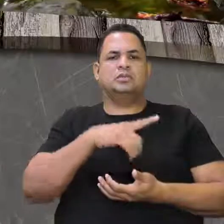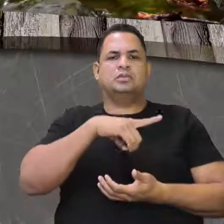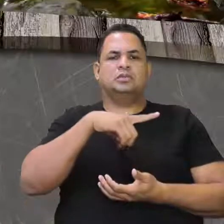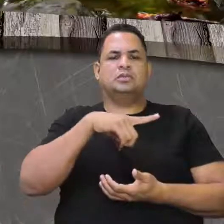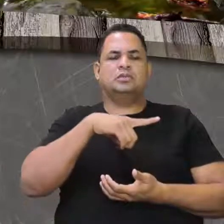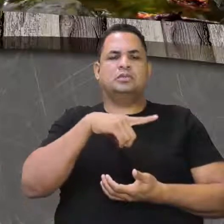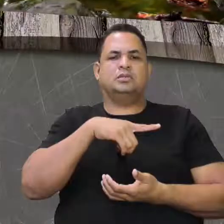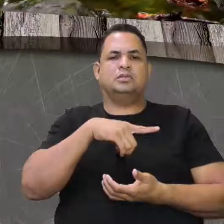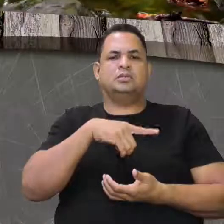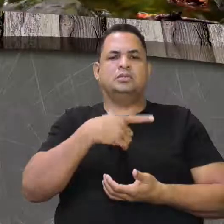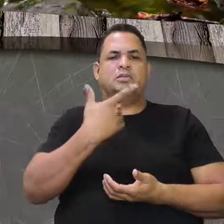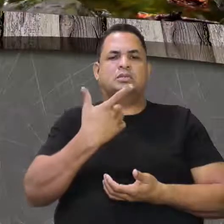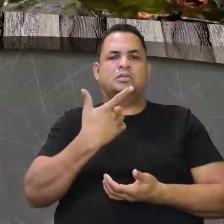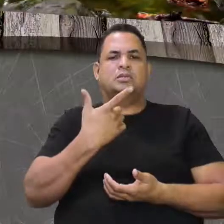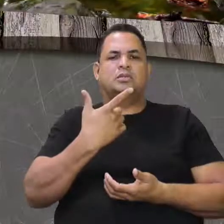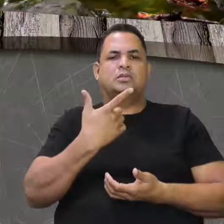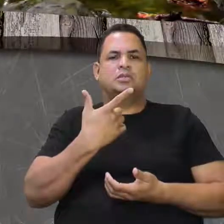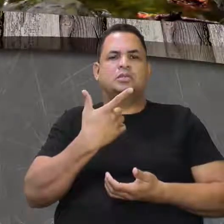Existem